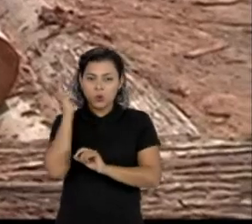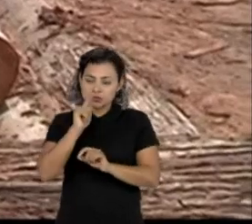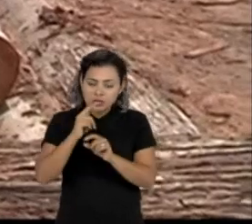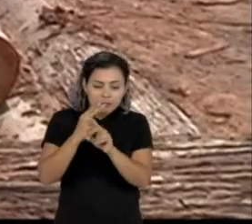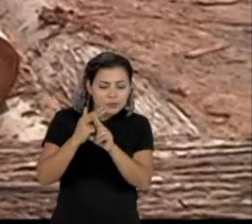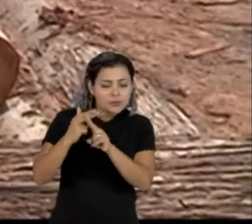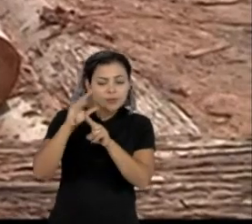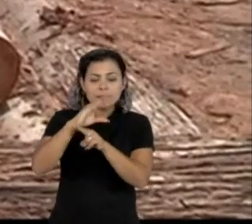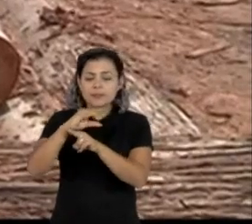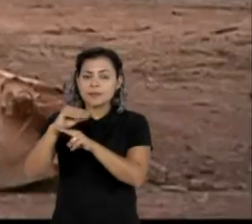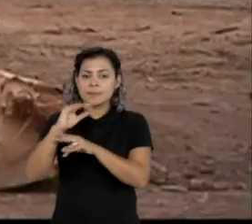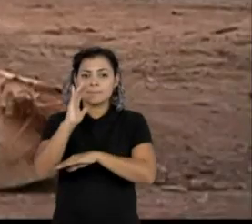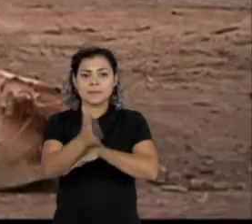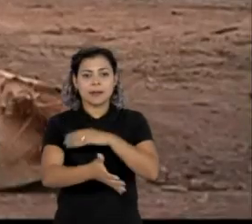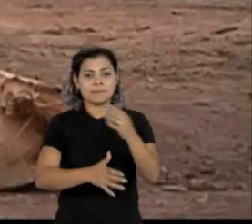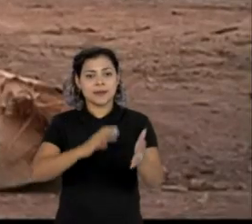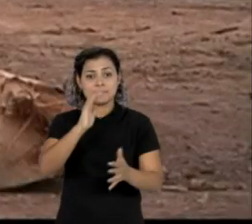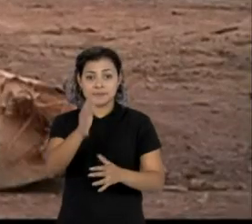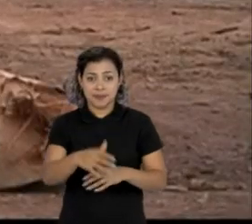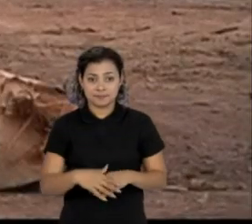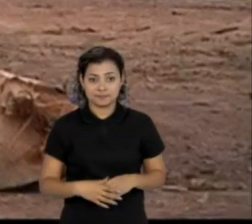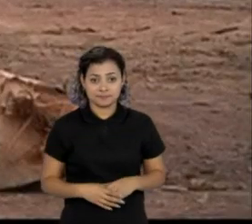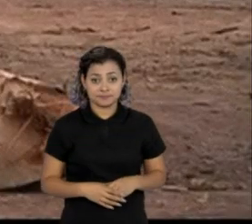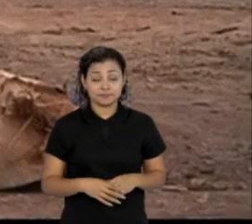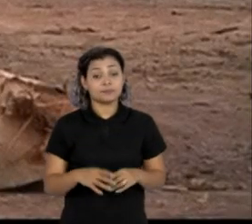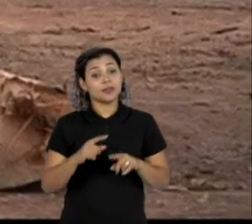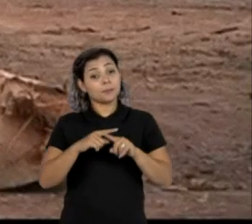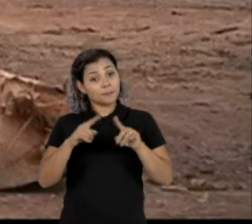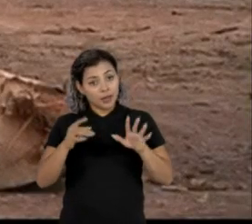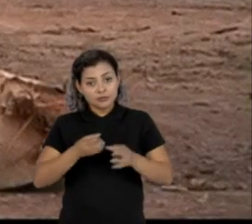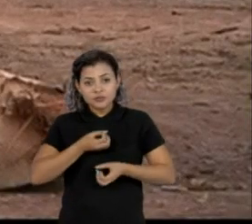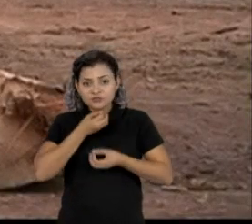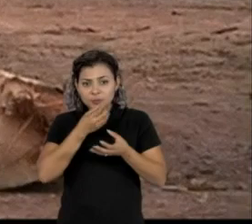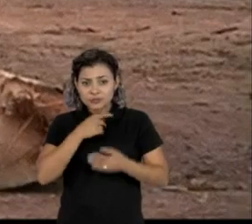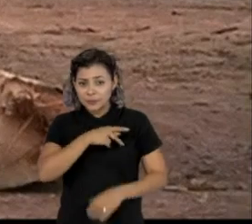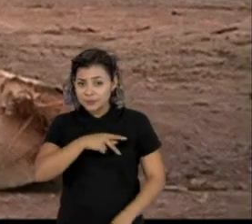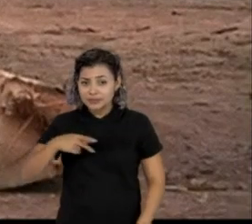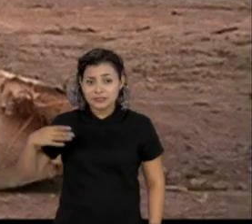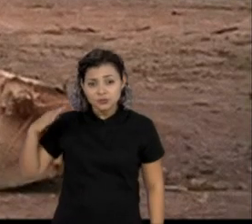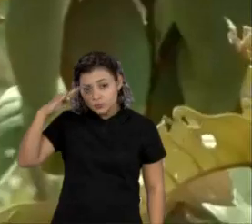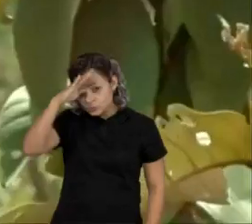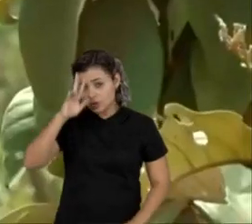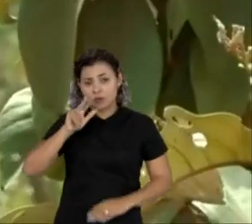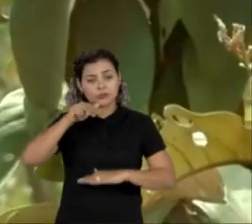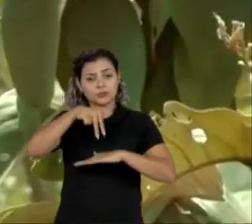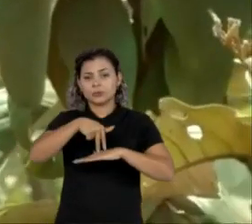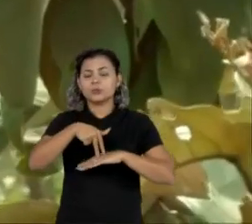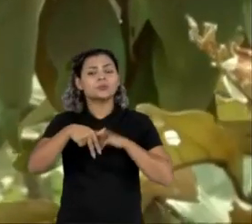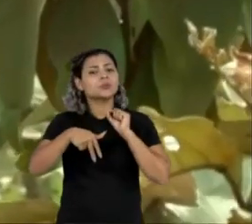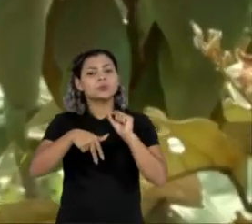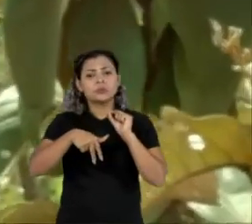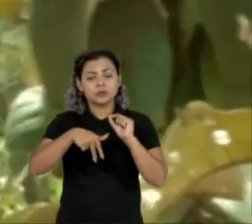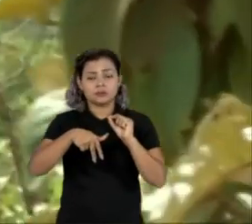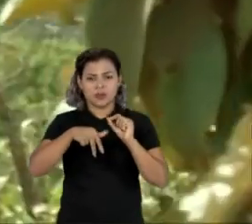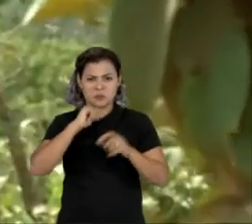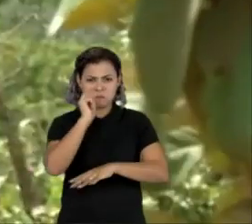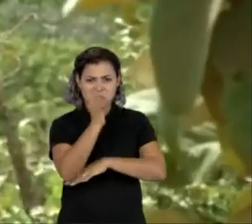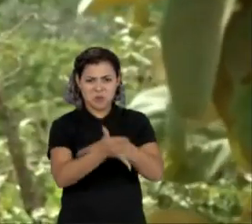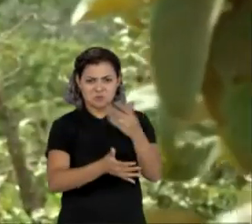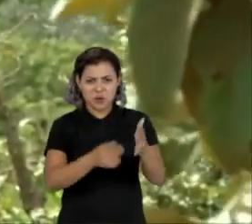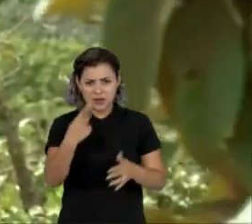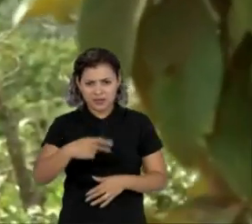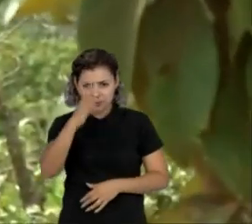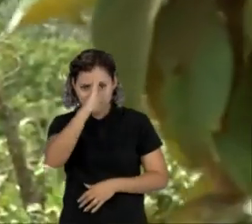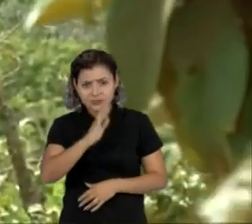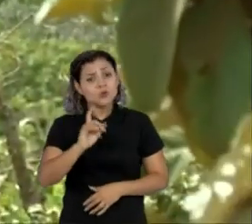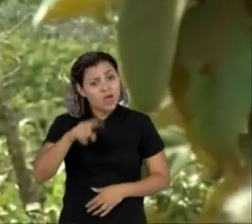taxas anuais de corte de floresta. Ao comentar a notícia, o presidente Jair Bolsonaro disse que o desmatamento no